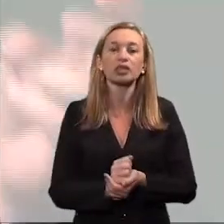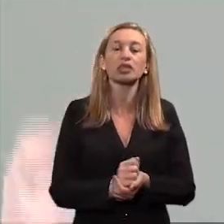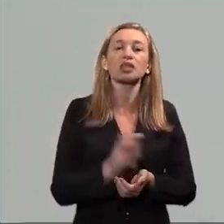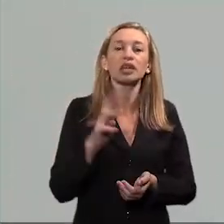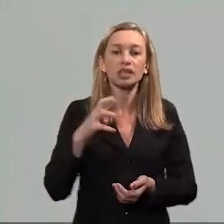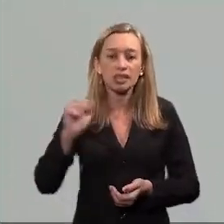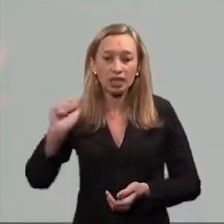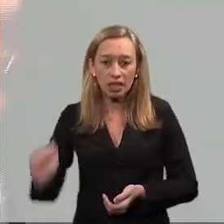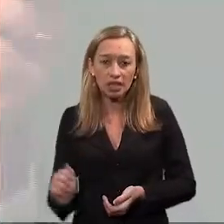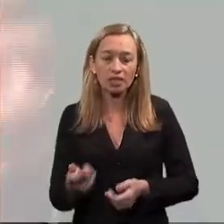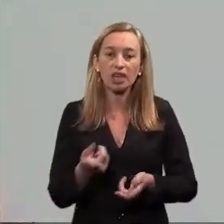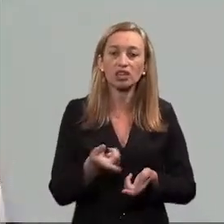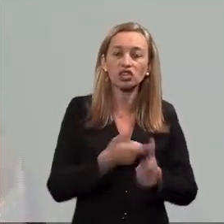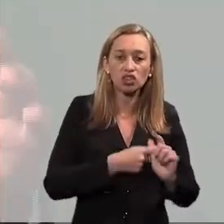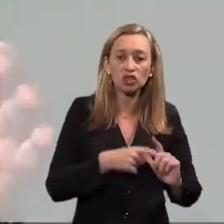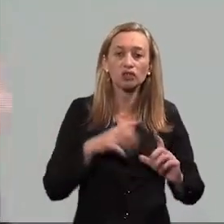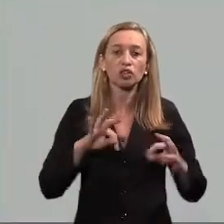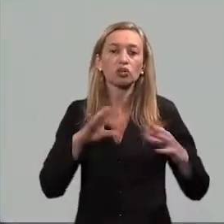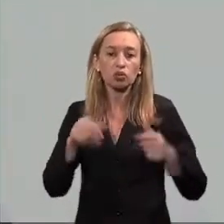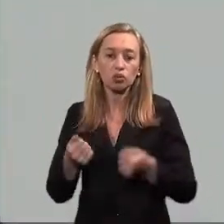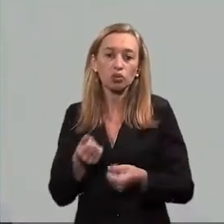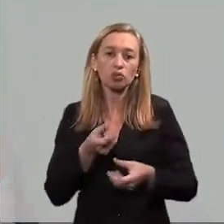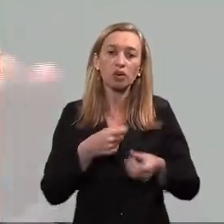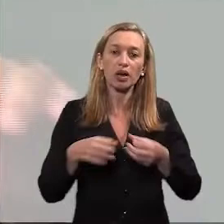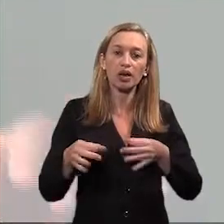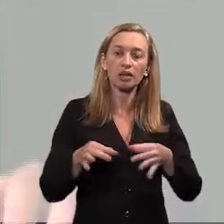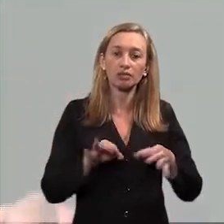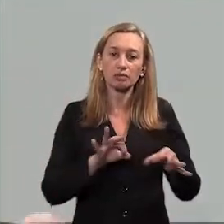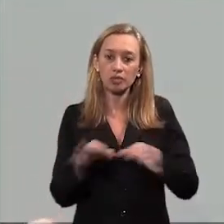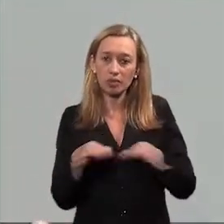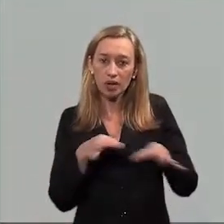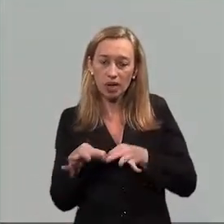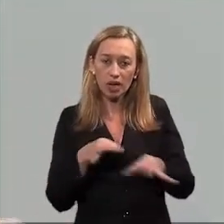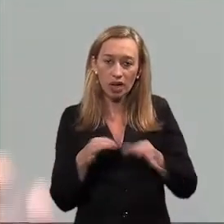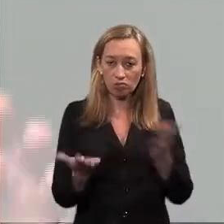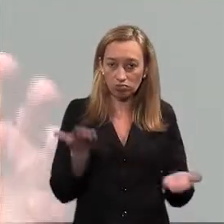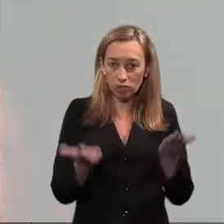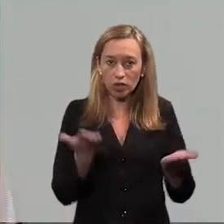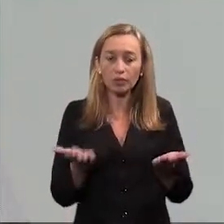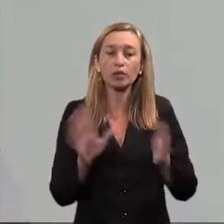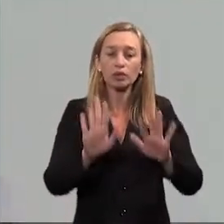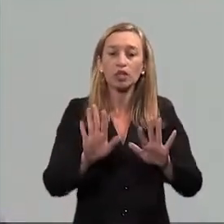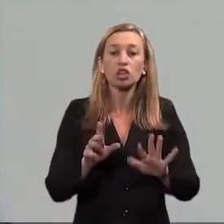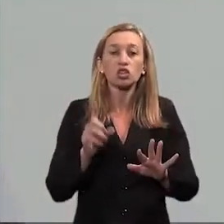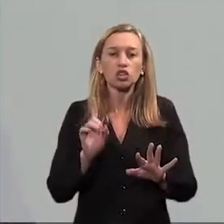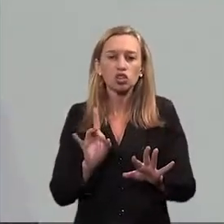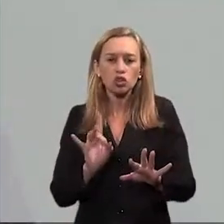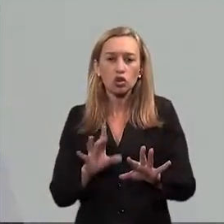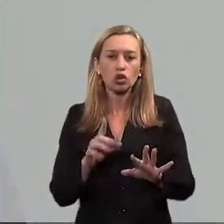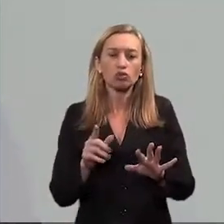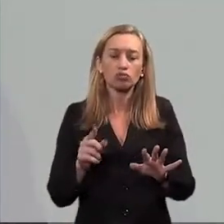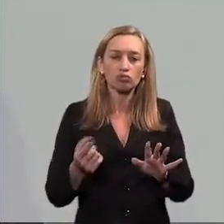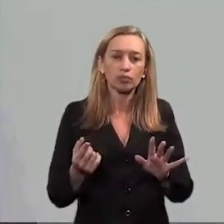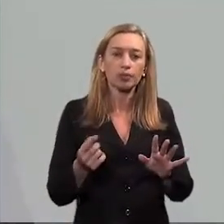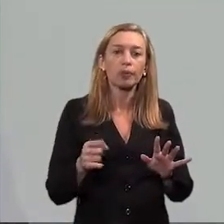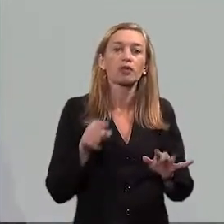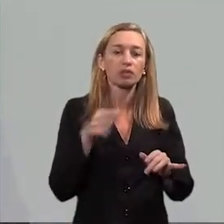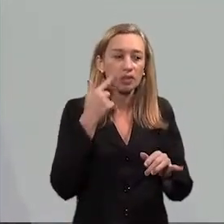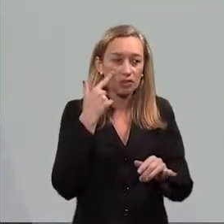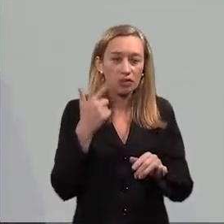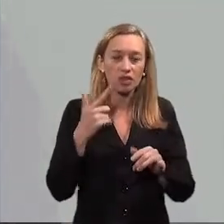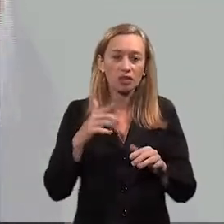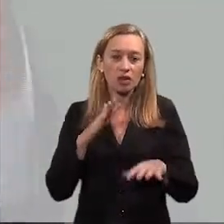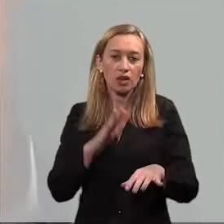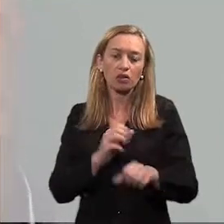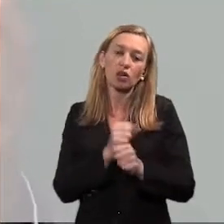royalties, receitas da dívida ativa, foram sendo incorporadas para buscar fazer esse equilíbrio. Só que do ponto de vista atuarial, ou seja, que é você projetar